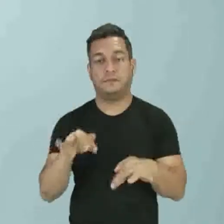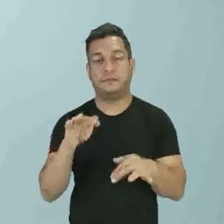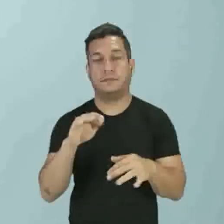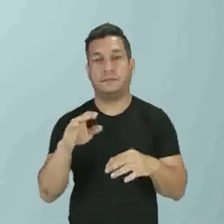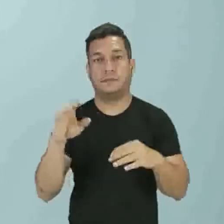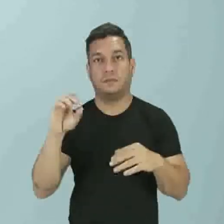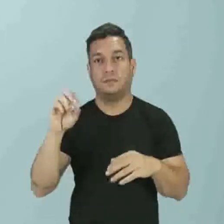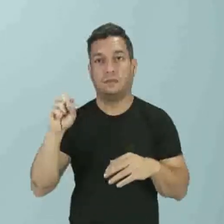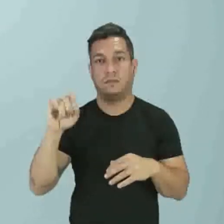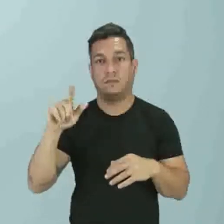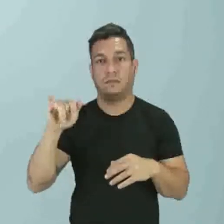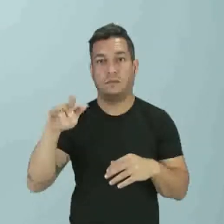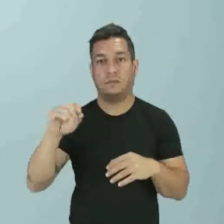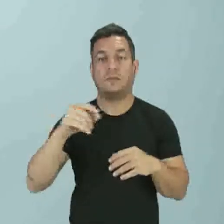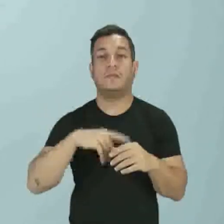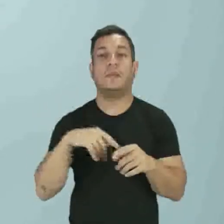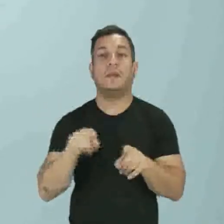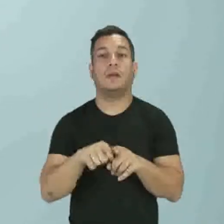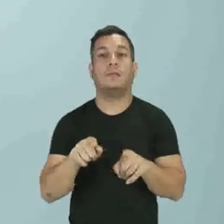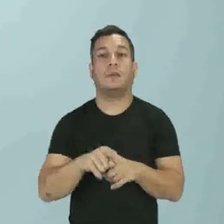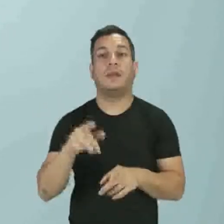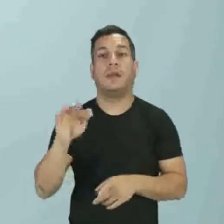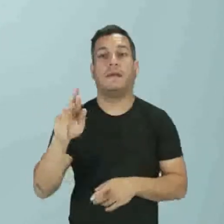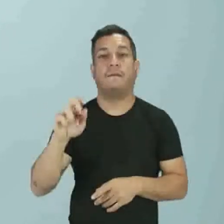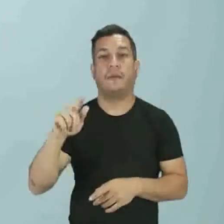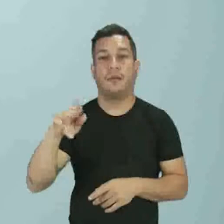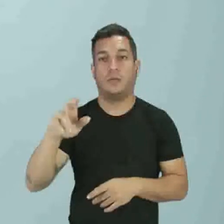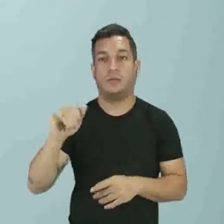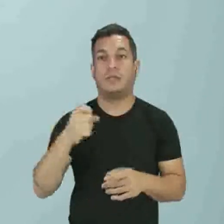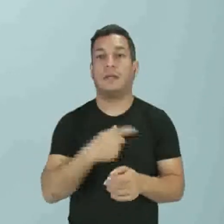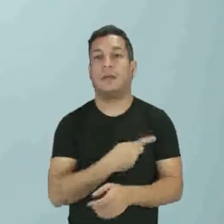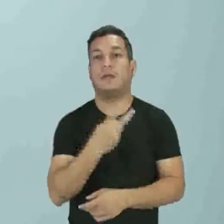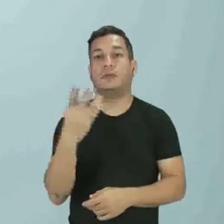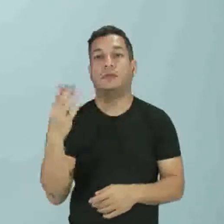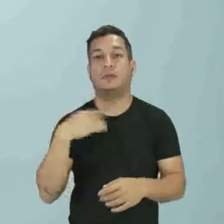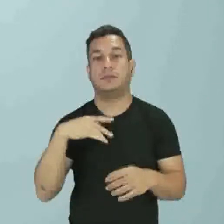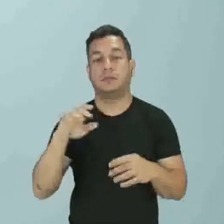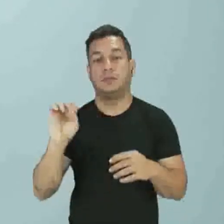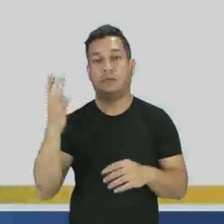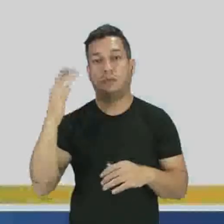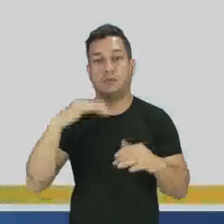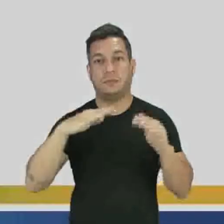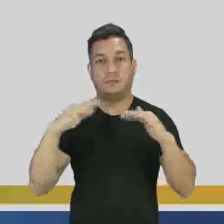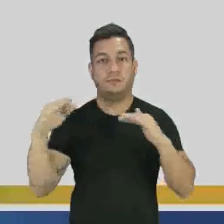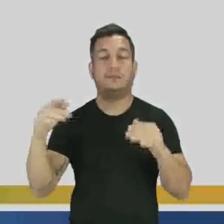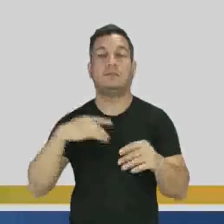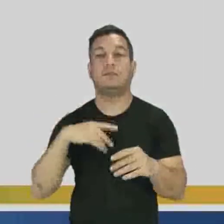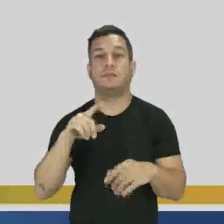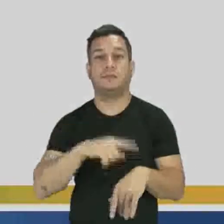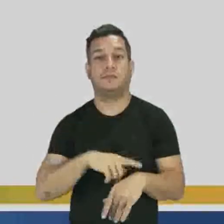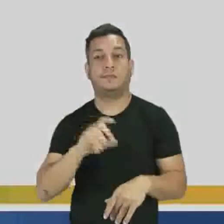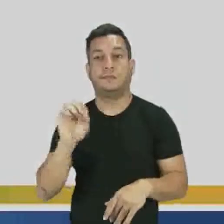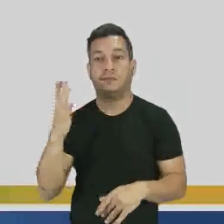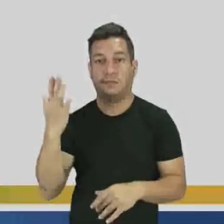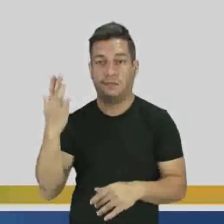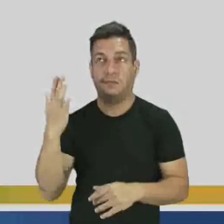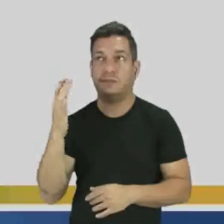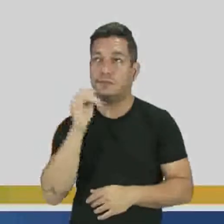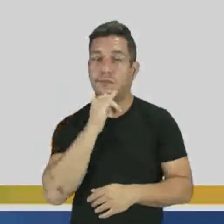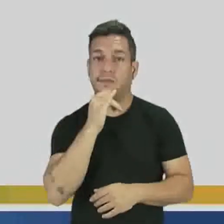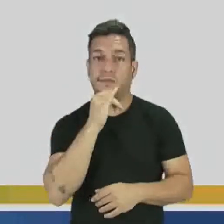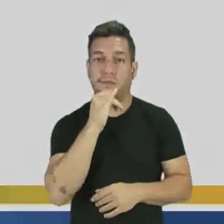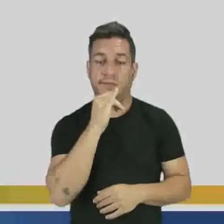e a frequência, que é a quantidade de oscilações realizadas em uma unidade de tempo. Por exemplo,